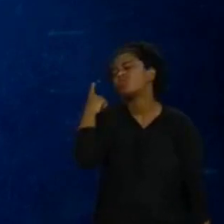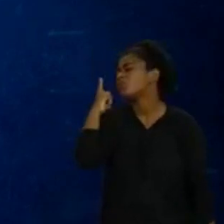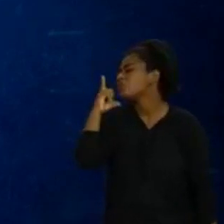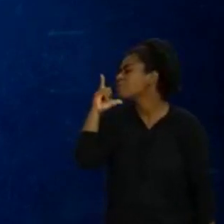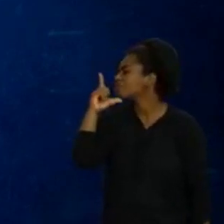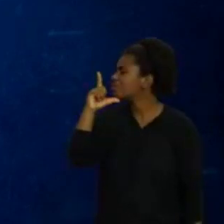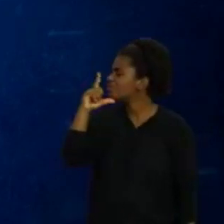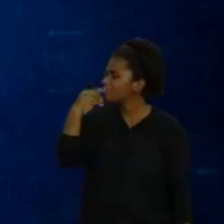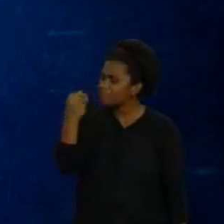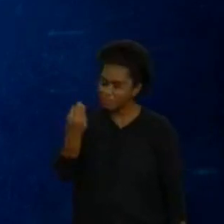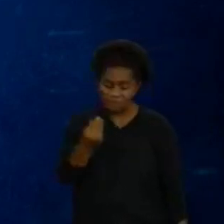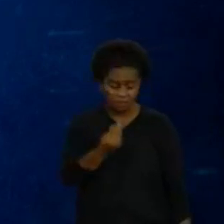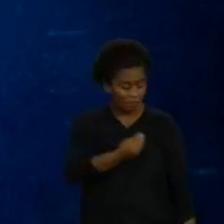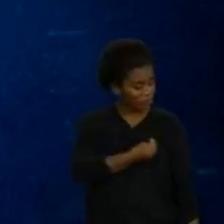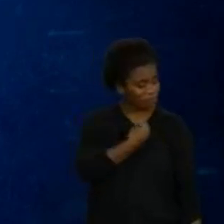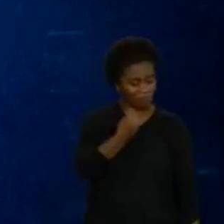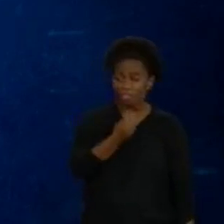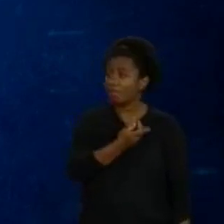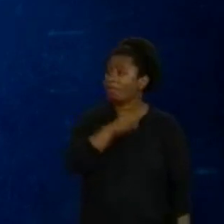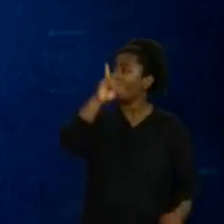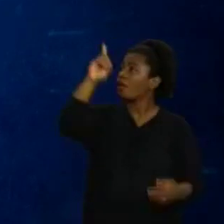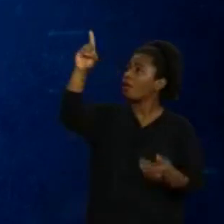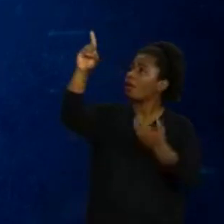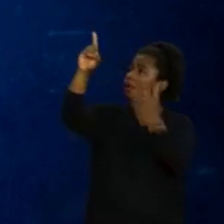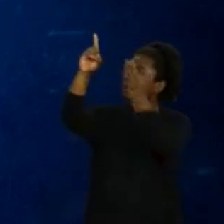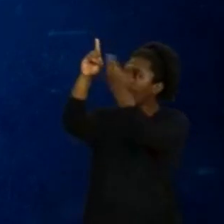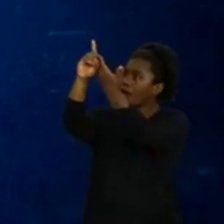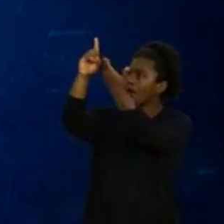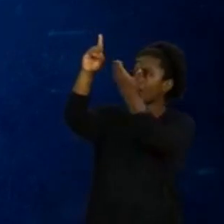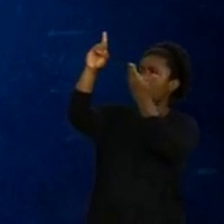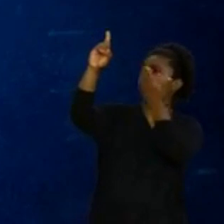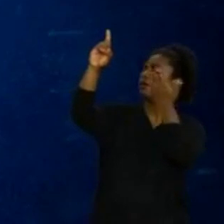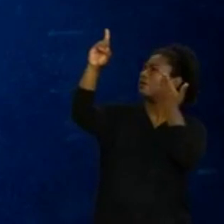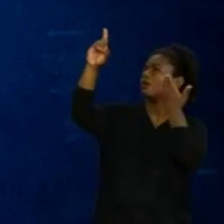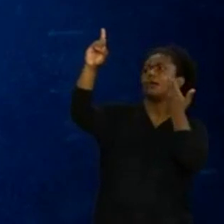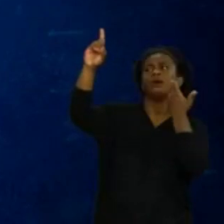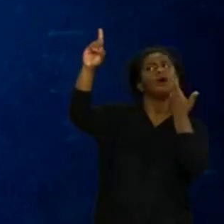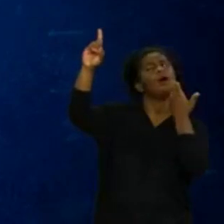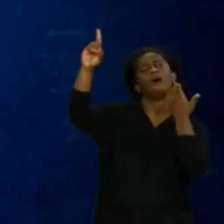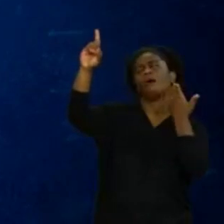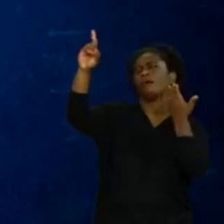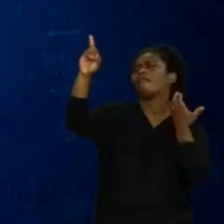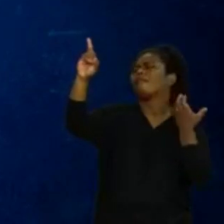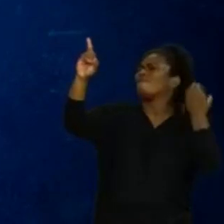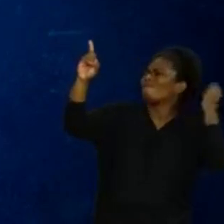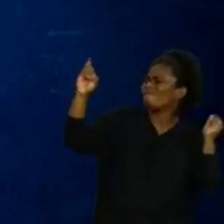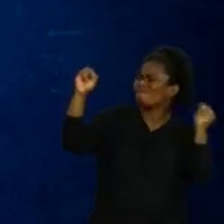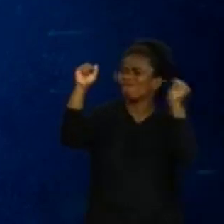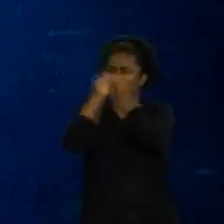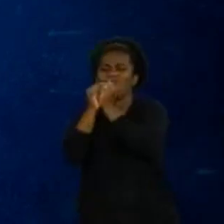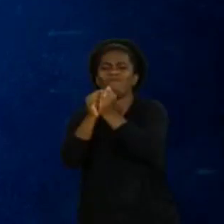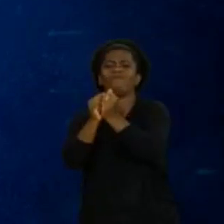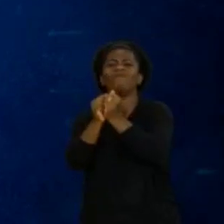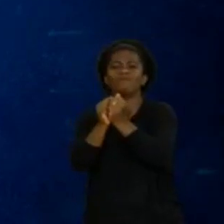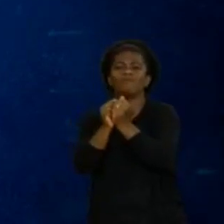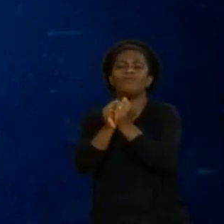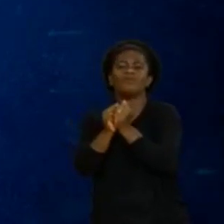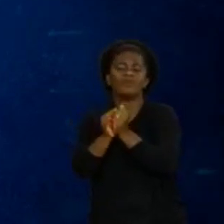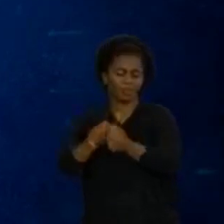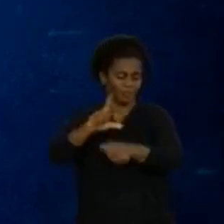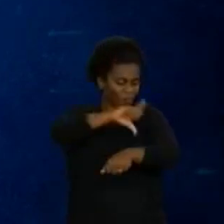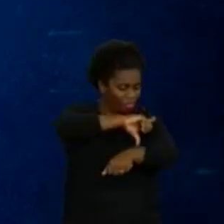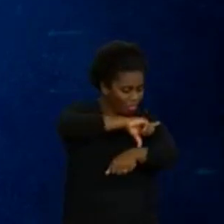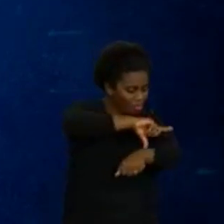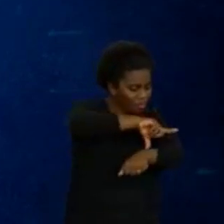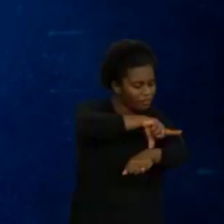Não consigo mais viver sem meu Senhor. Sem meu Senhor. O tempo